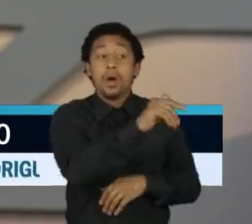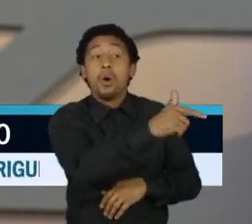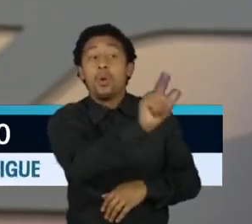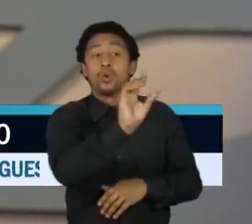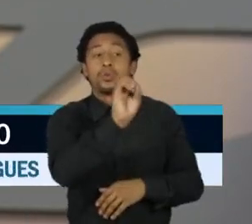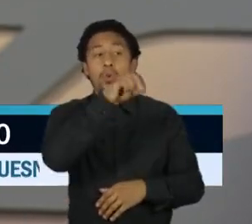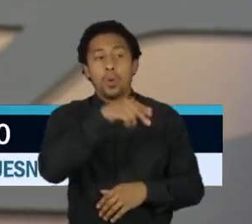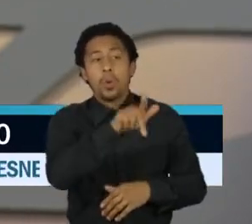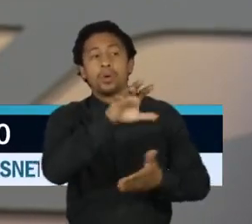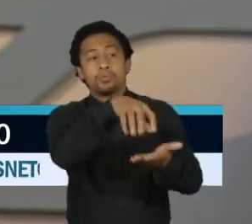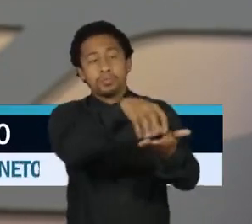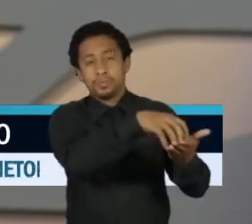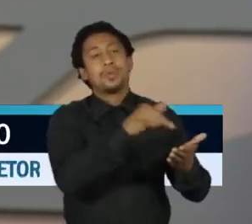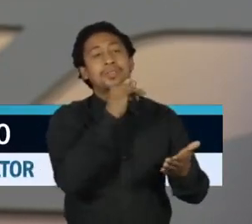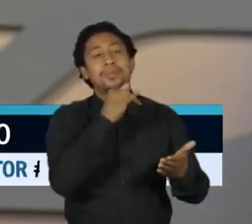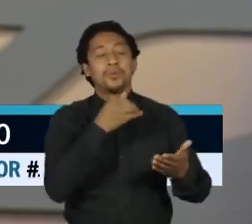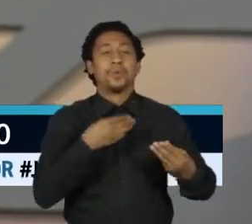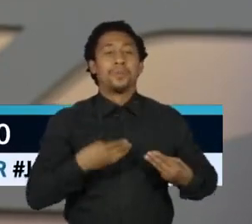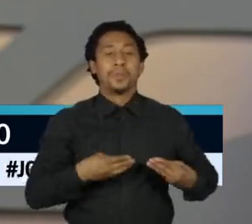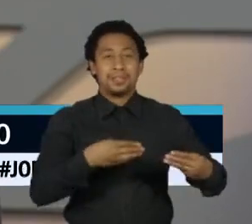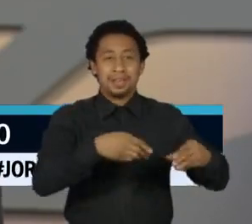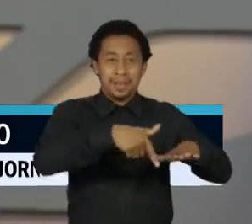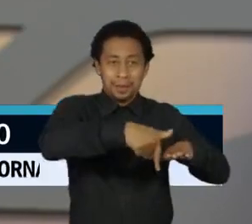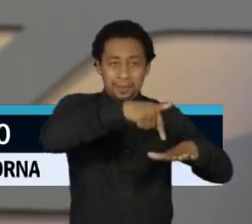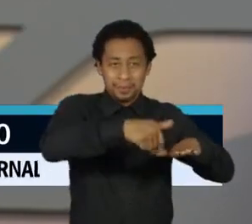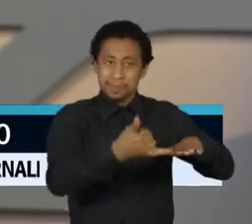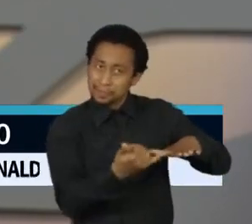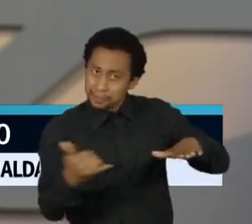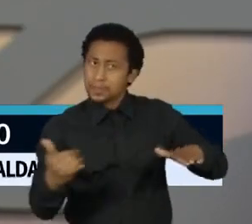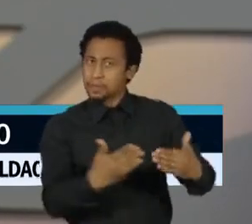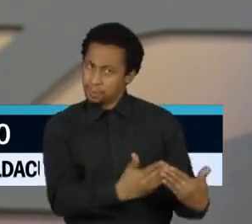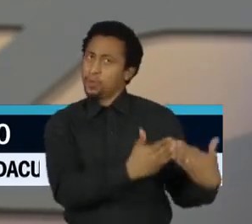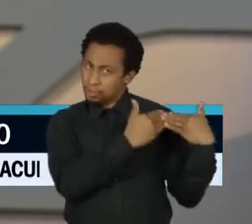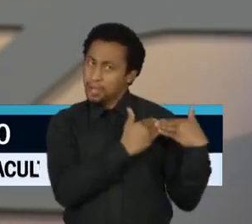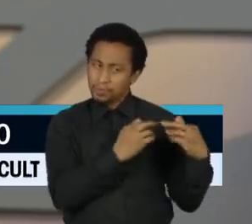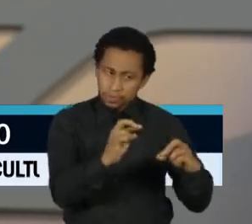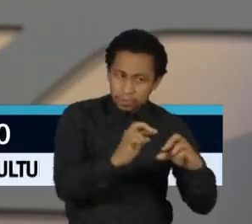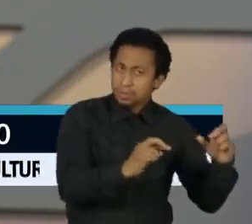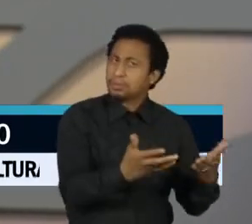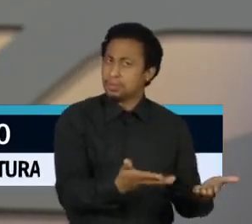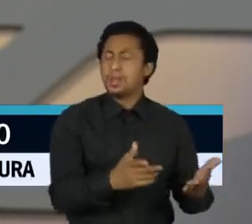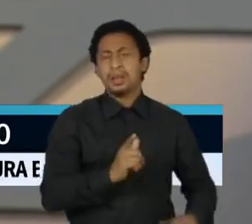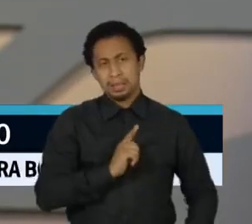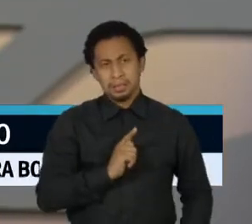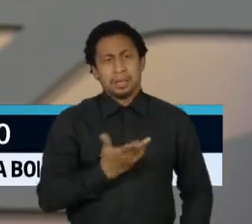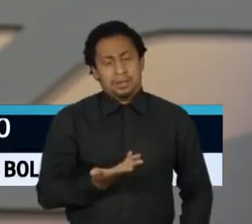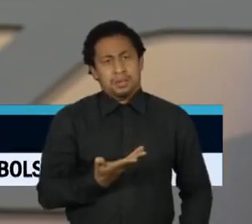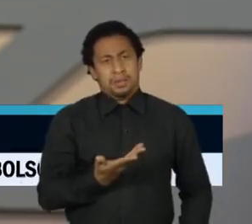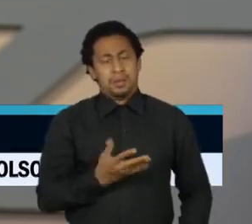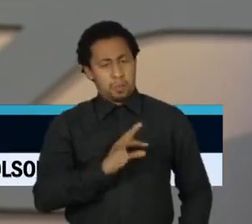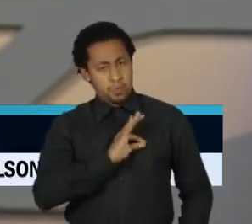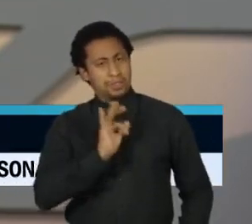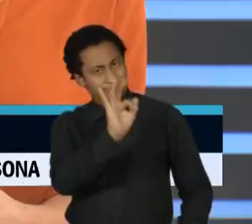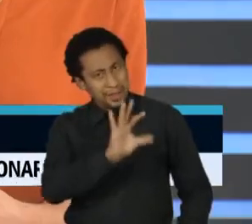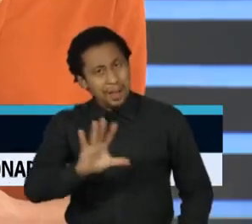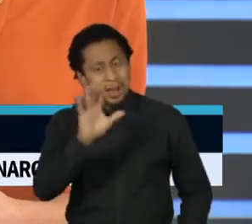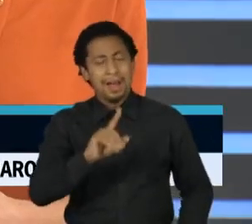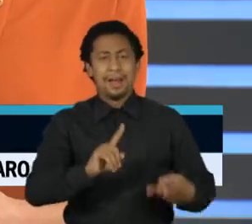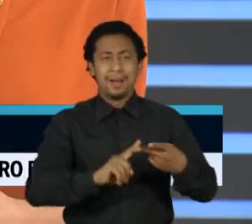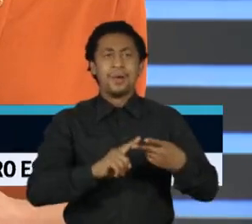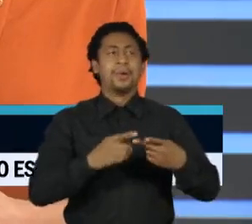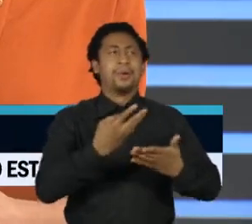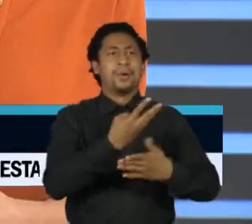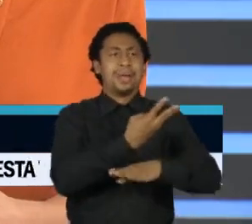já deveria fazer isso. Tem uma Polícia Federal, tem o IBAMA, enfim, tem uma série de outros